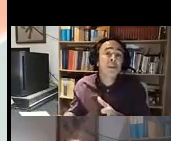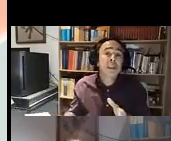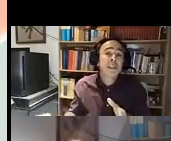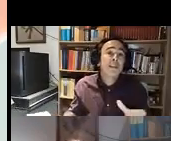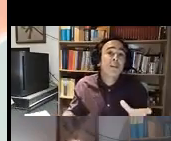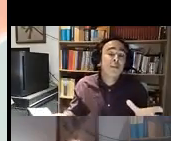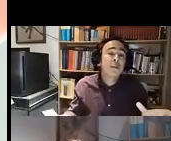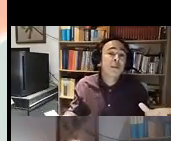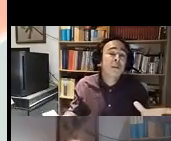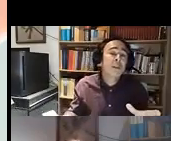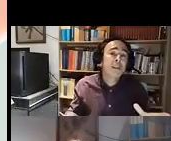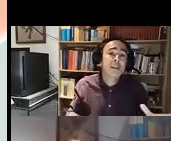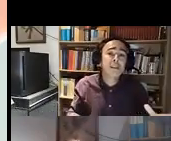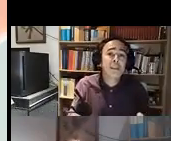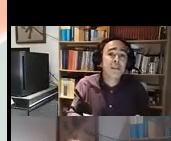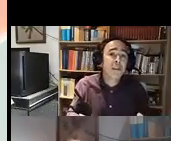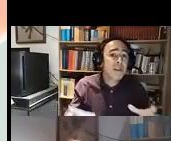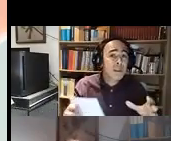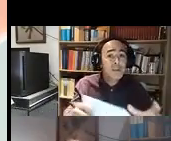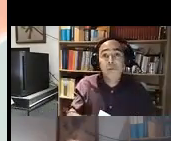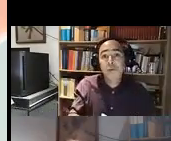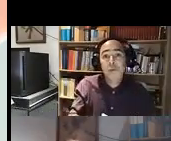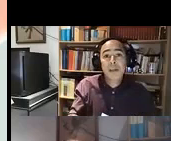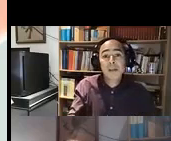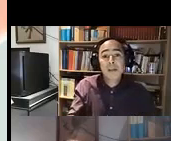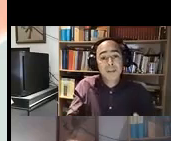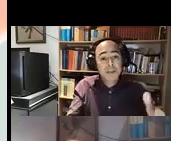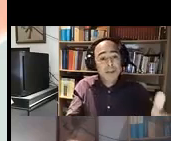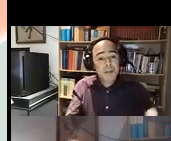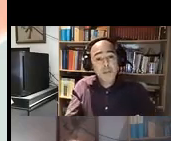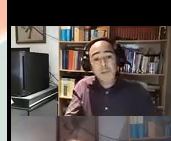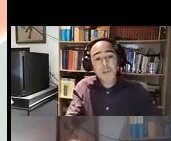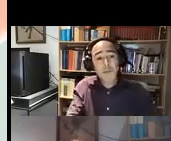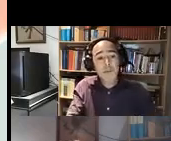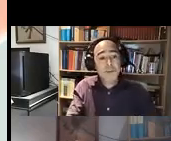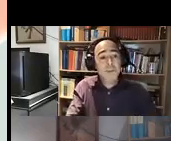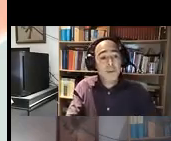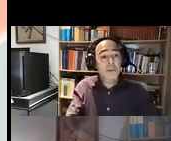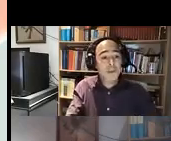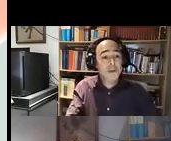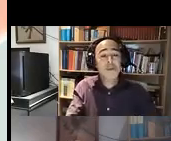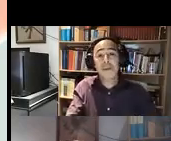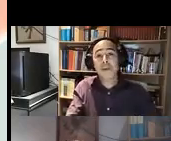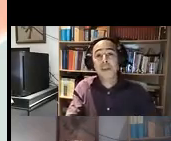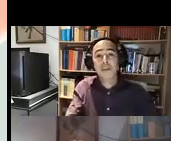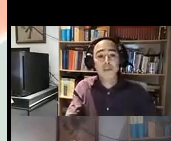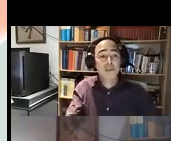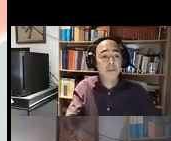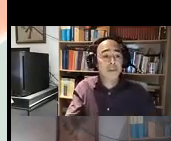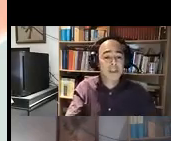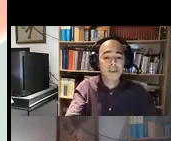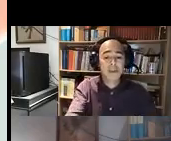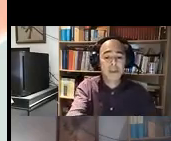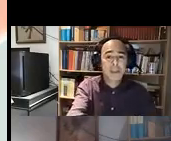já que o outono e quando os vírus e bactérias instalado tanto vamos nos cuidar temos aí Em ambos os estudos também que é um produto Fantástico também